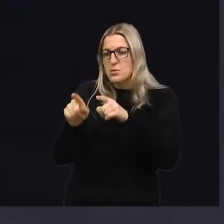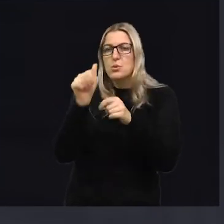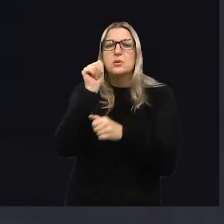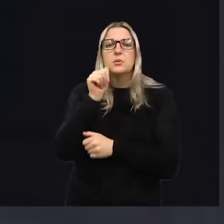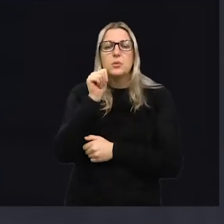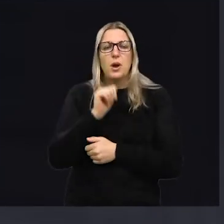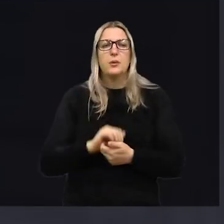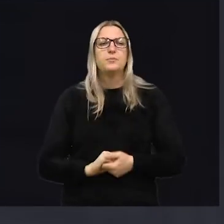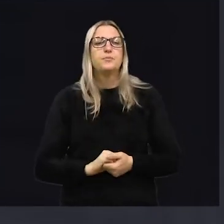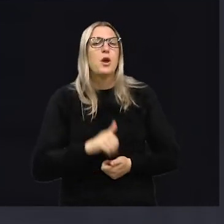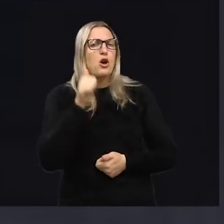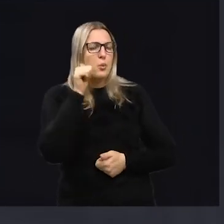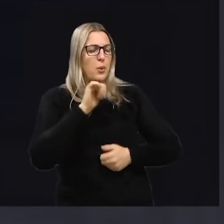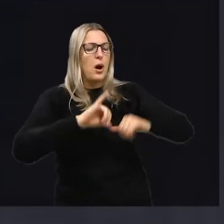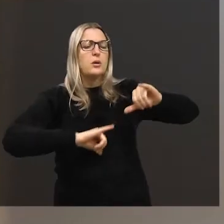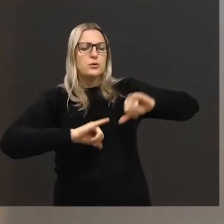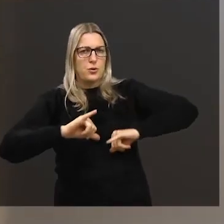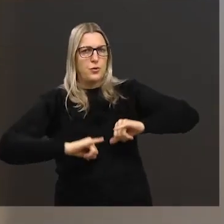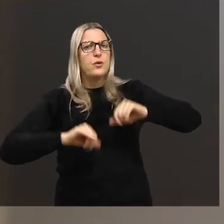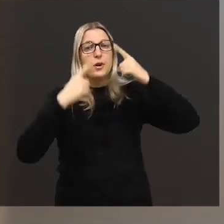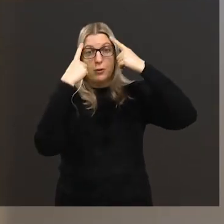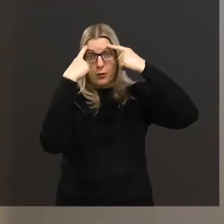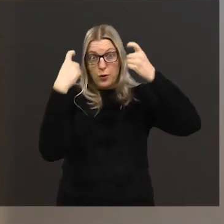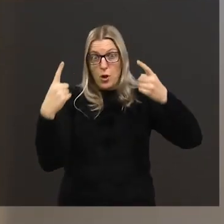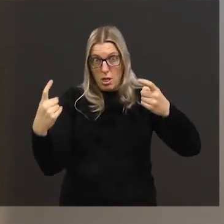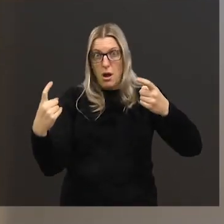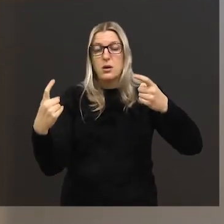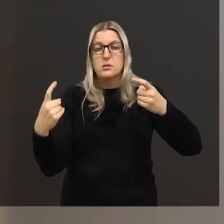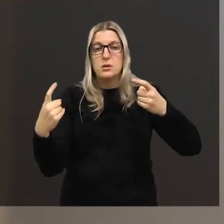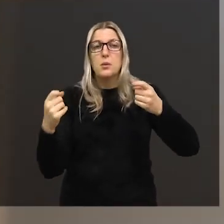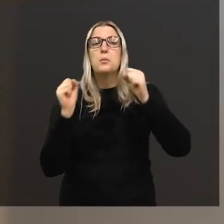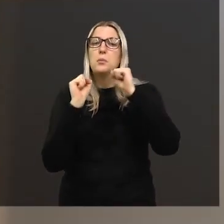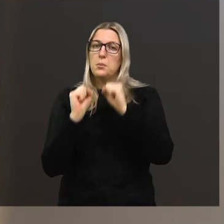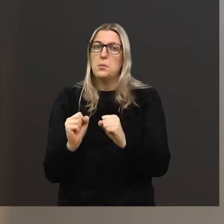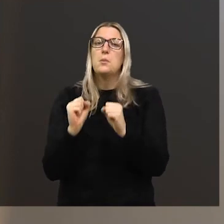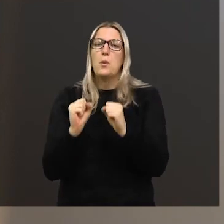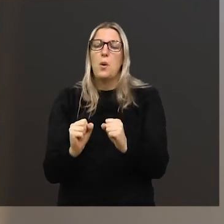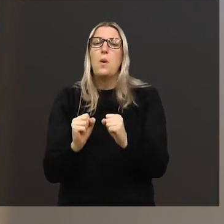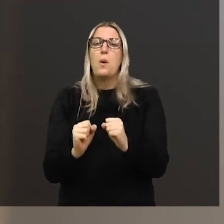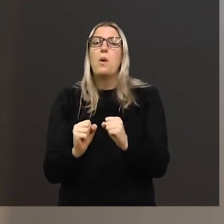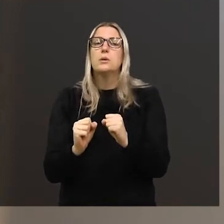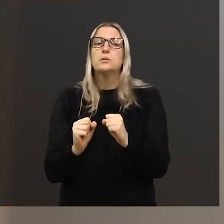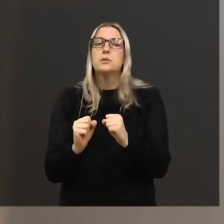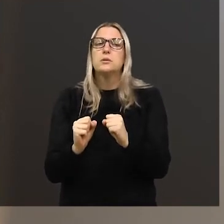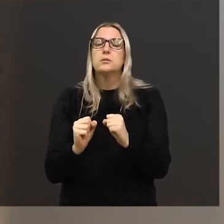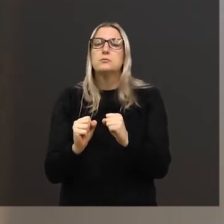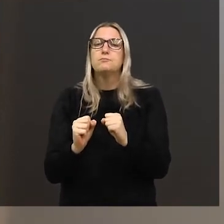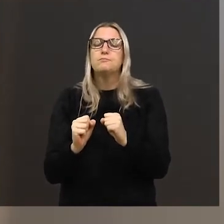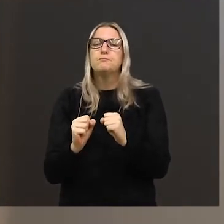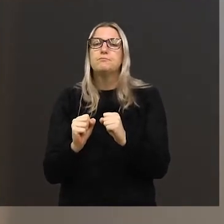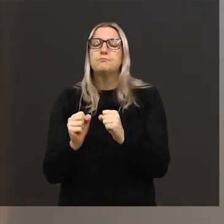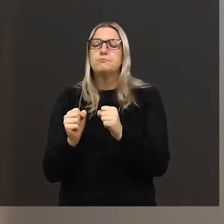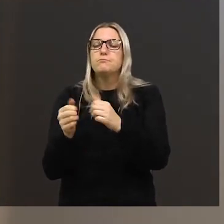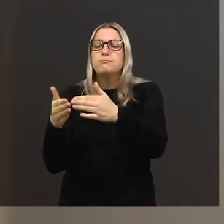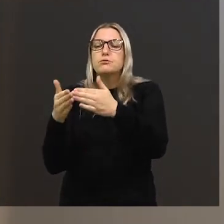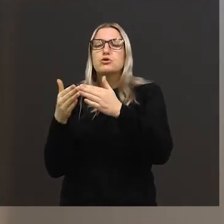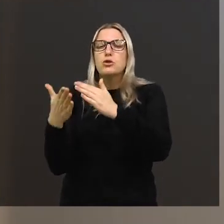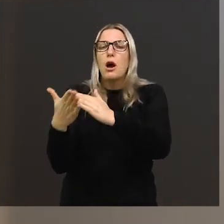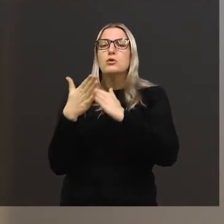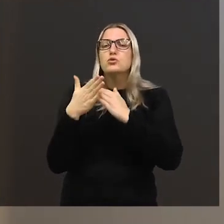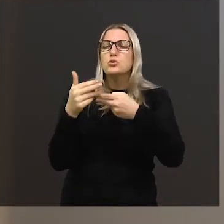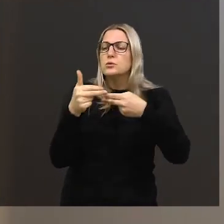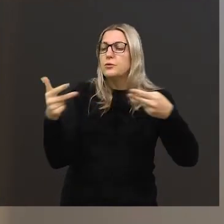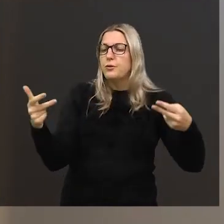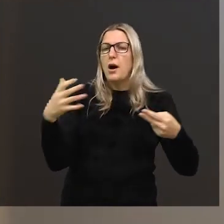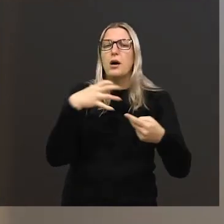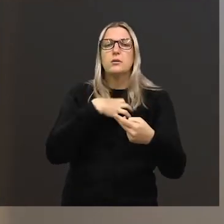violência cometida contra uma mulher. A mulher que está sofrendo violência de gênero, ela pode